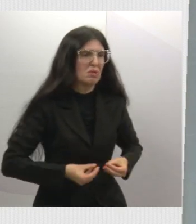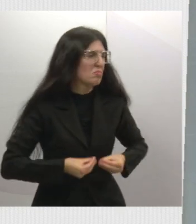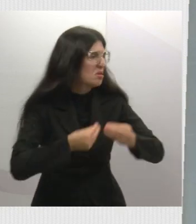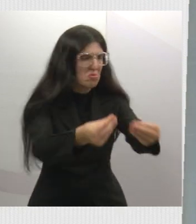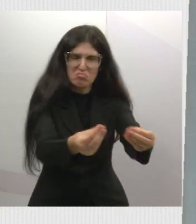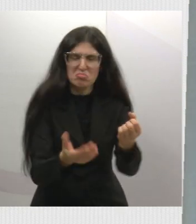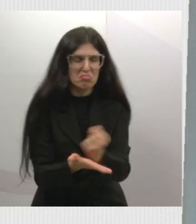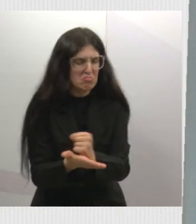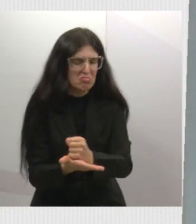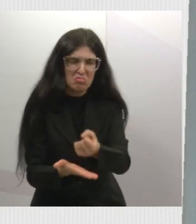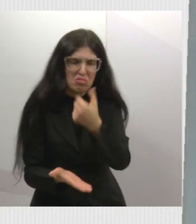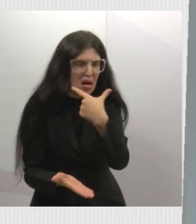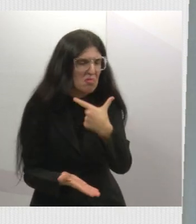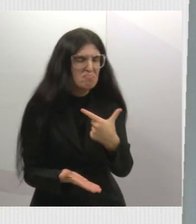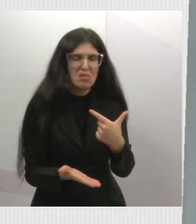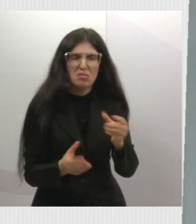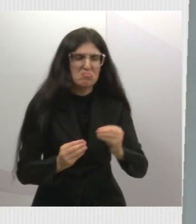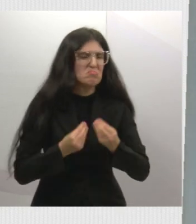não processado.